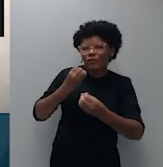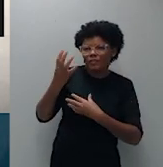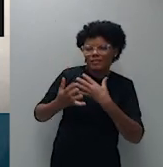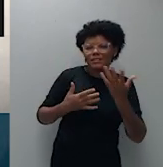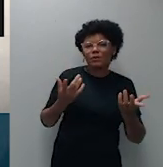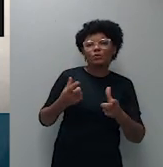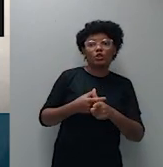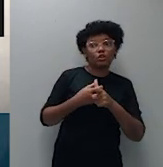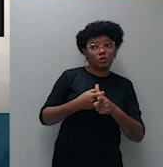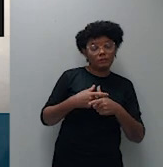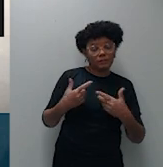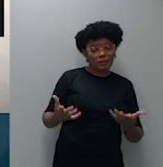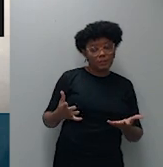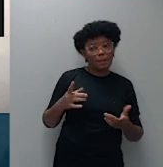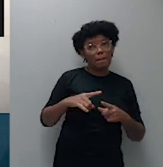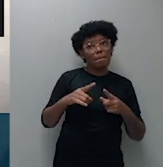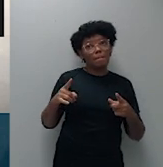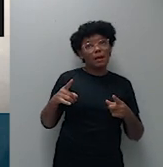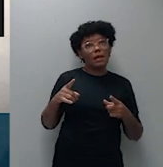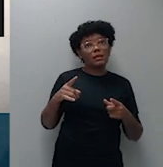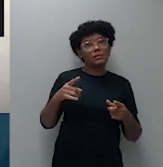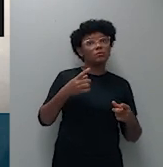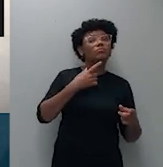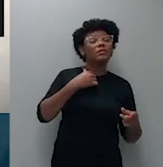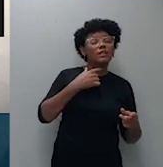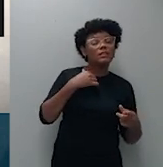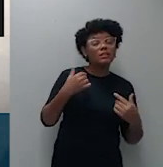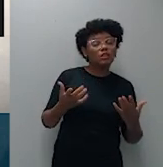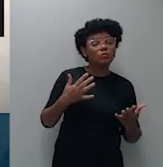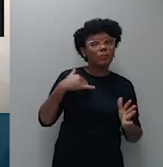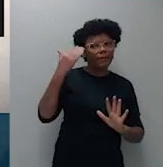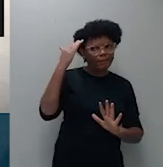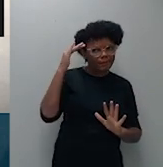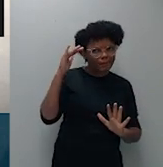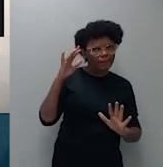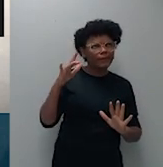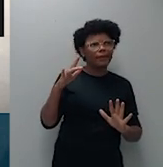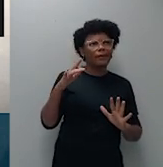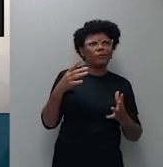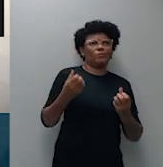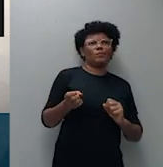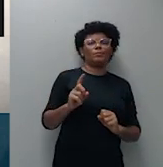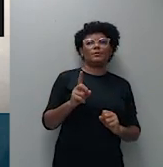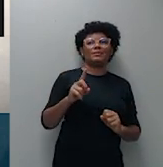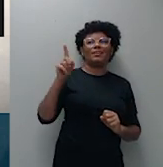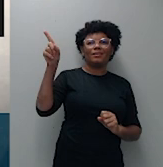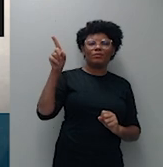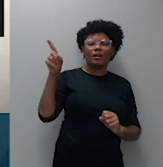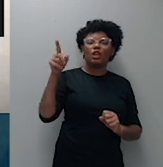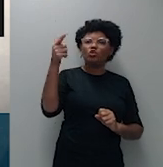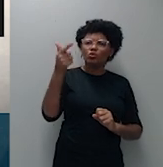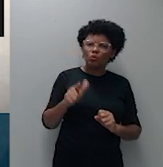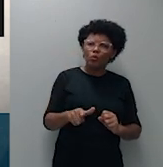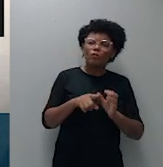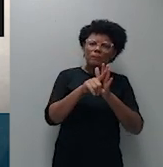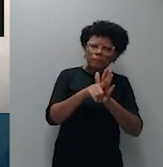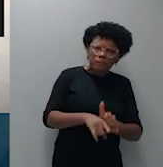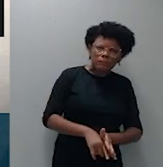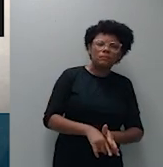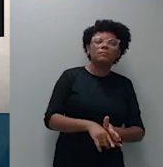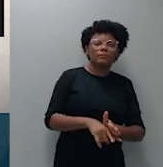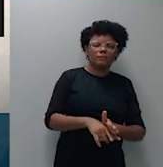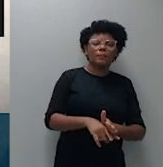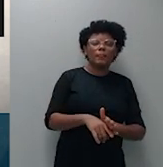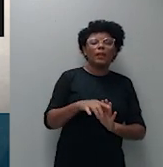protocolo para colher o inconformismo recursal seria necessário o reexame do contexto